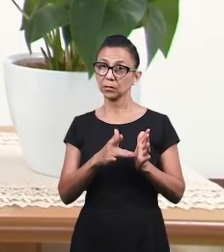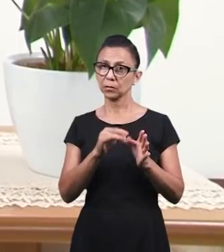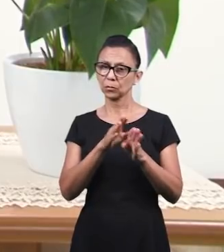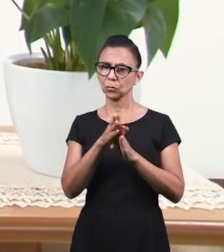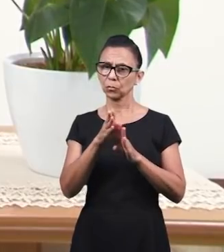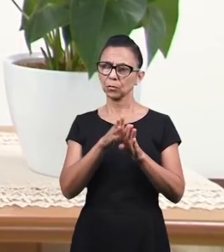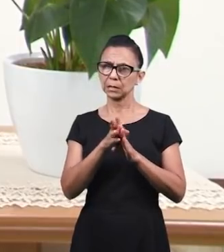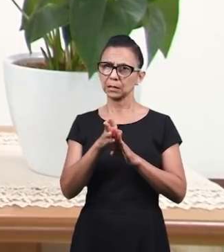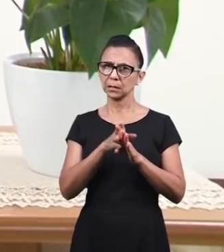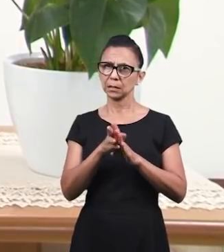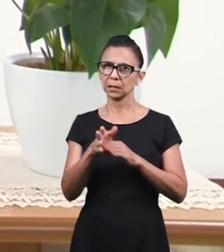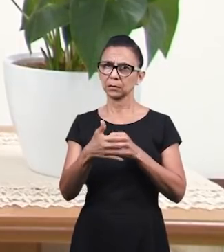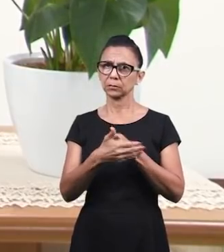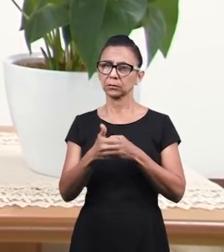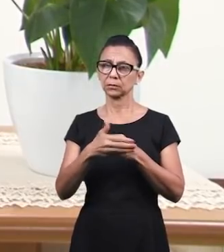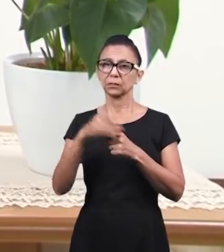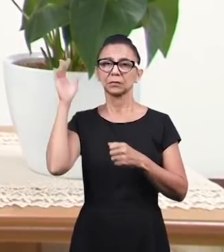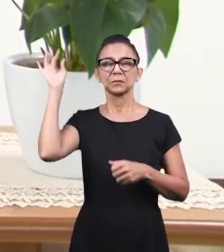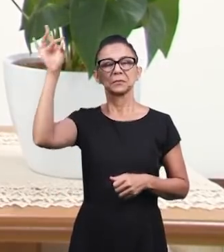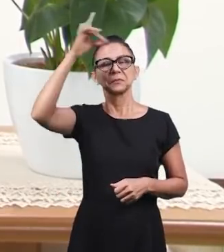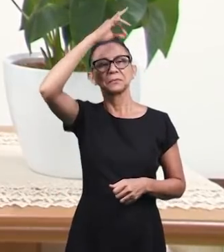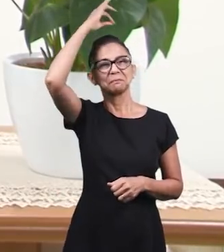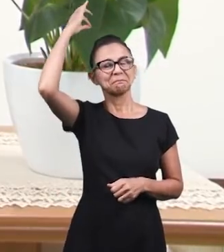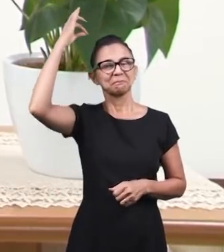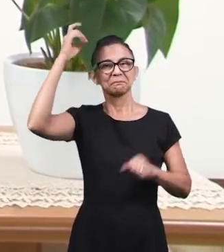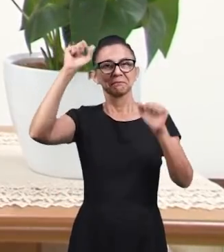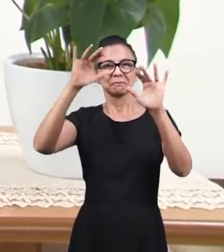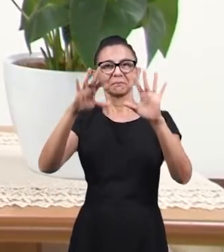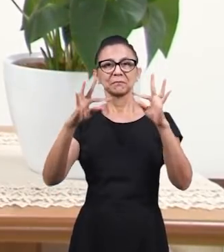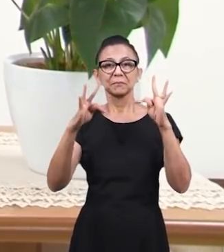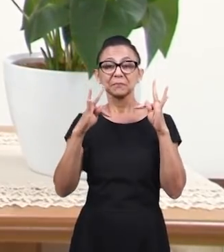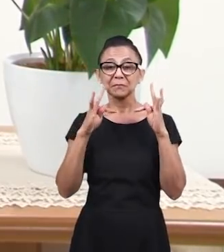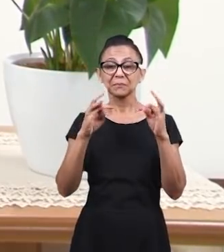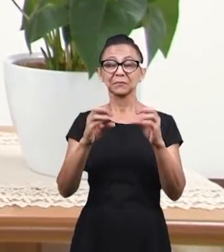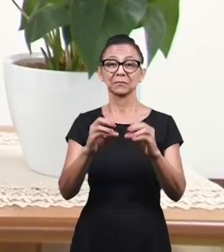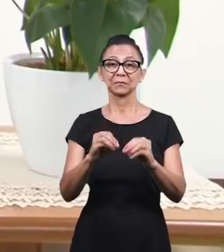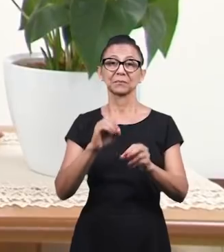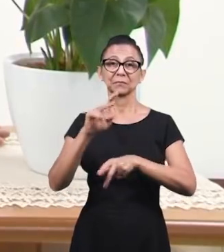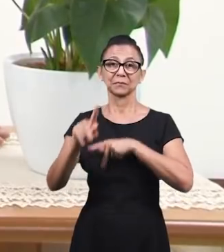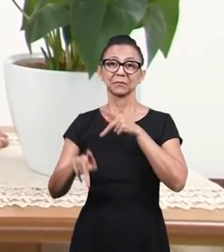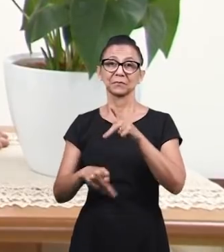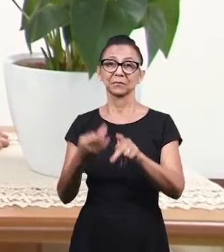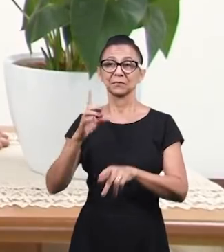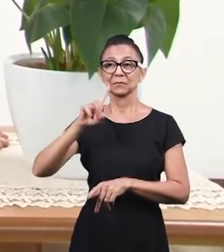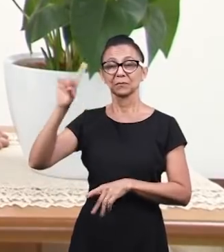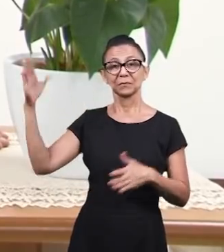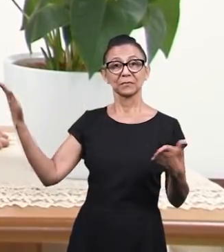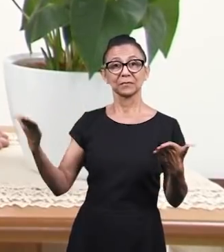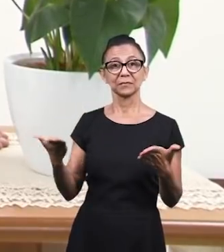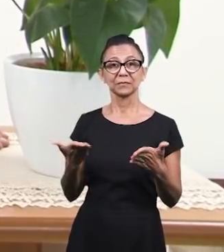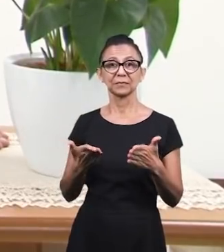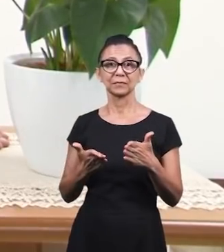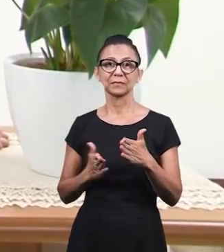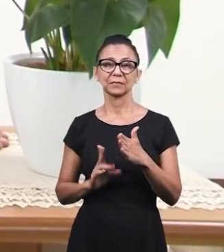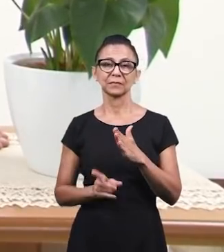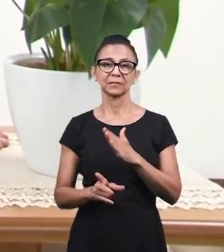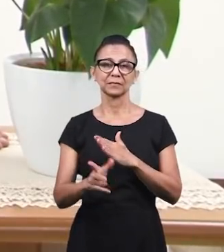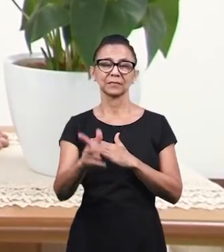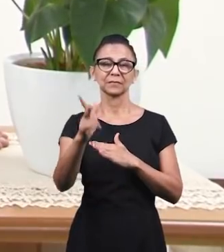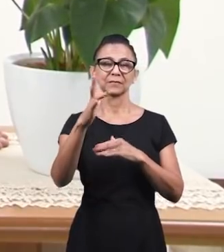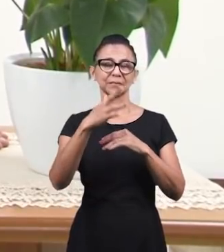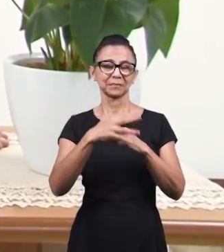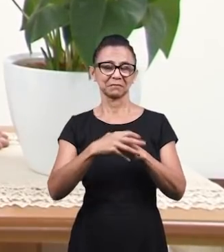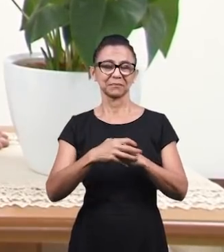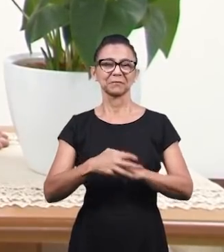a instrução, a direção e o consolo do Espírito Santo seja com cada um de vós e com todo o povo de Deus, desde agora e